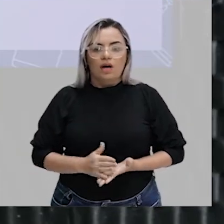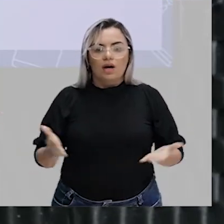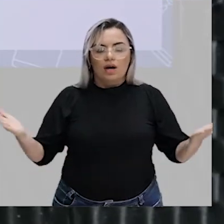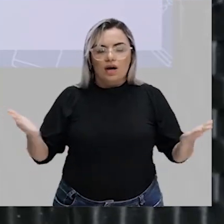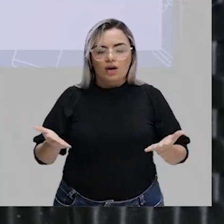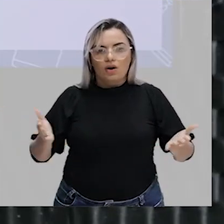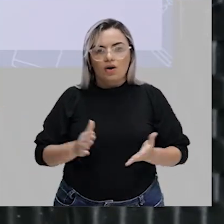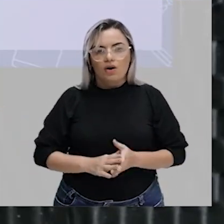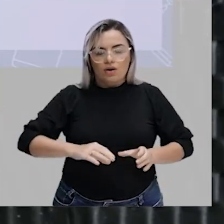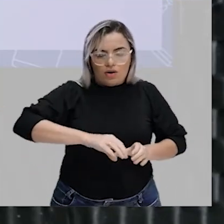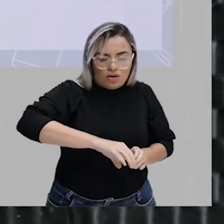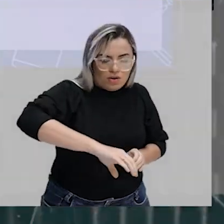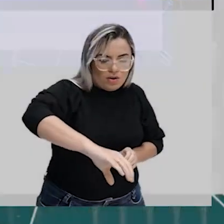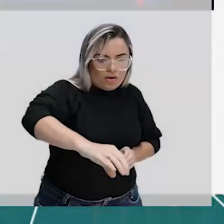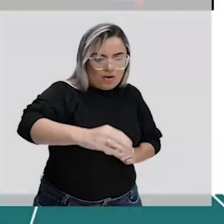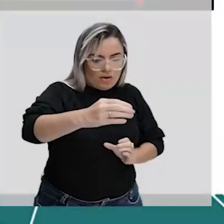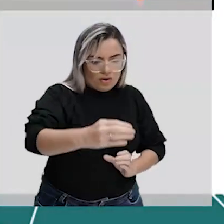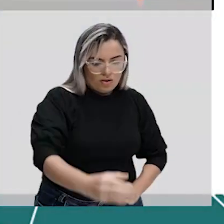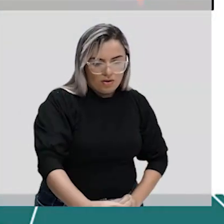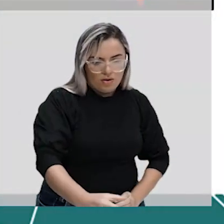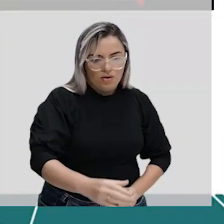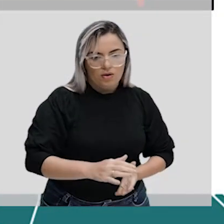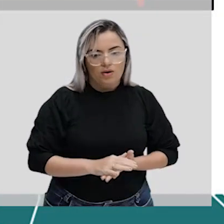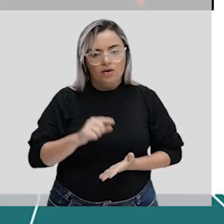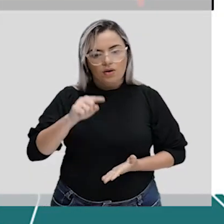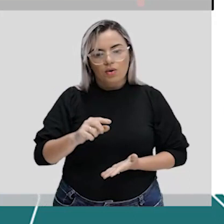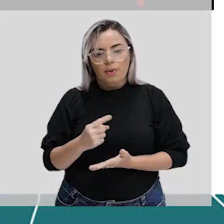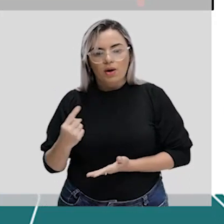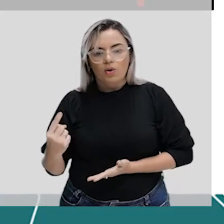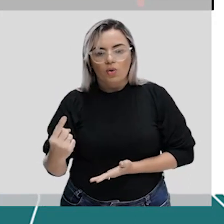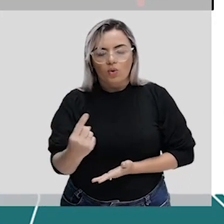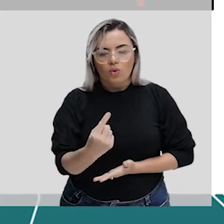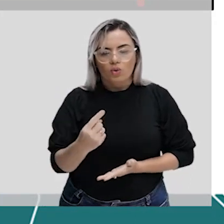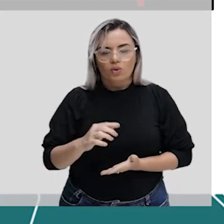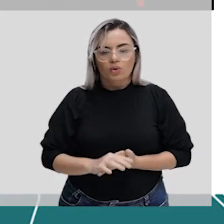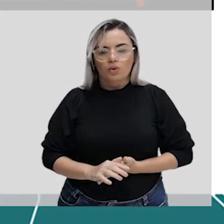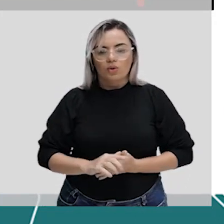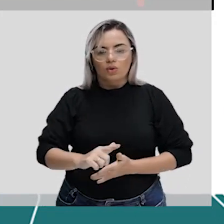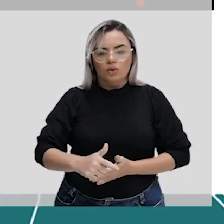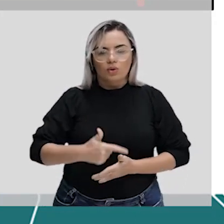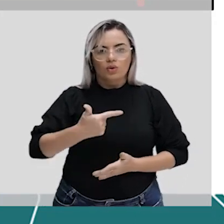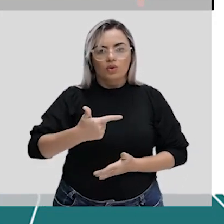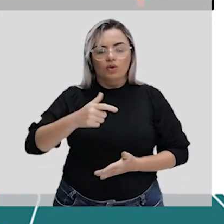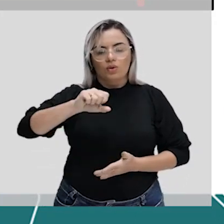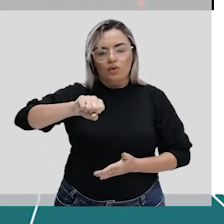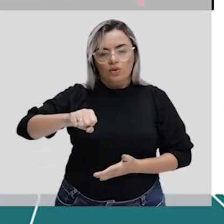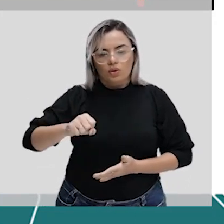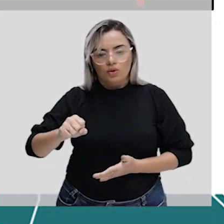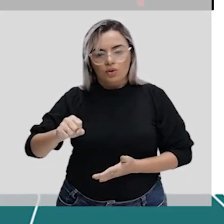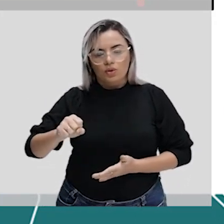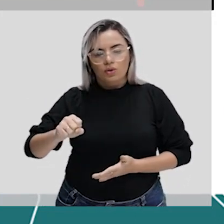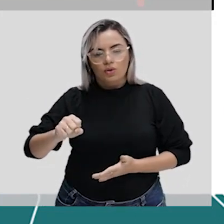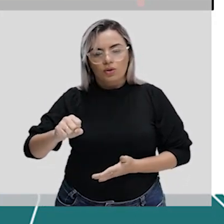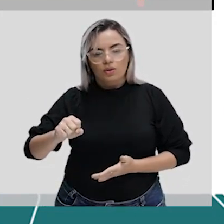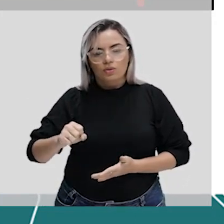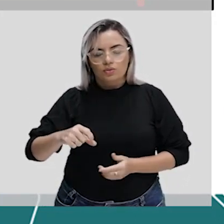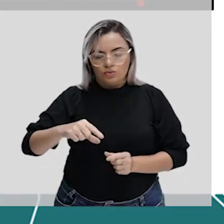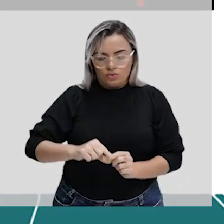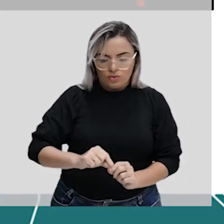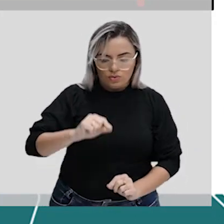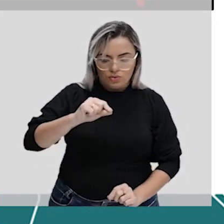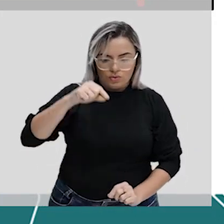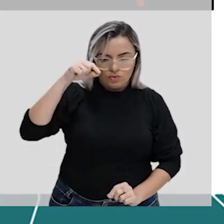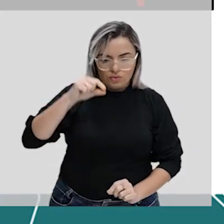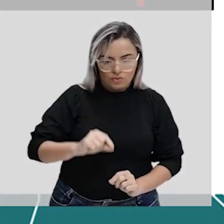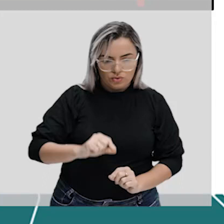As apresentações são feitas numa única barra, a 2,80 metros do chão. O movimento deve ser